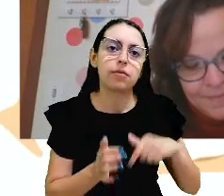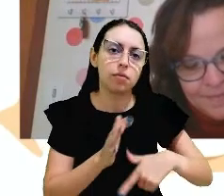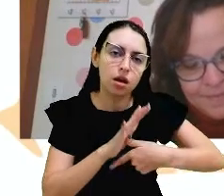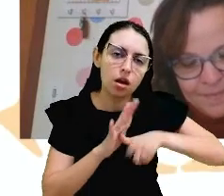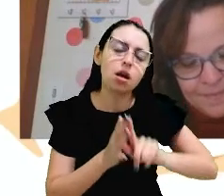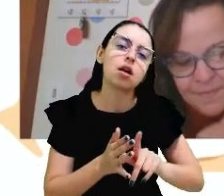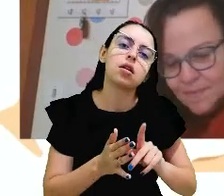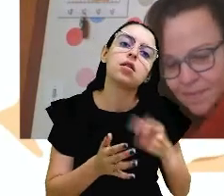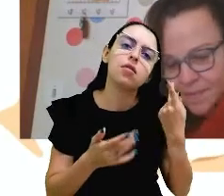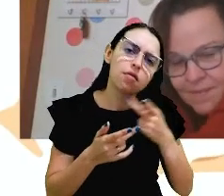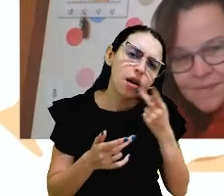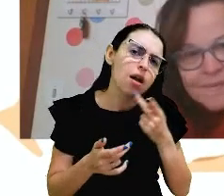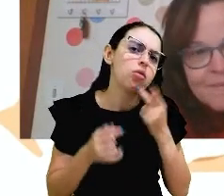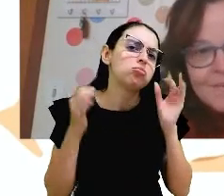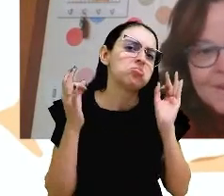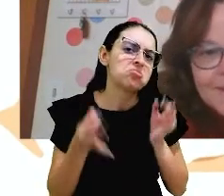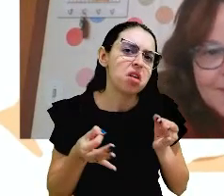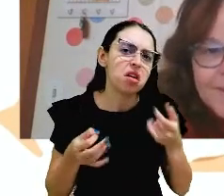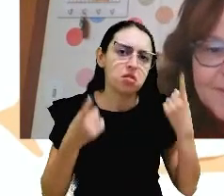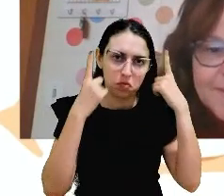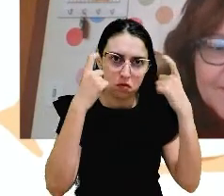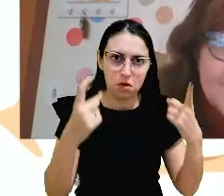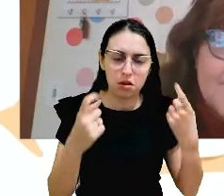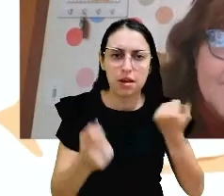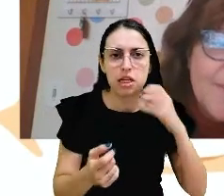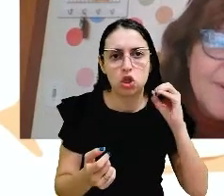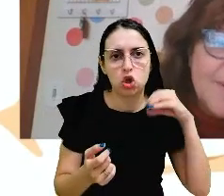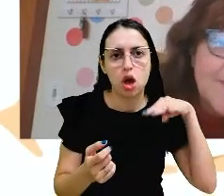sobre violência obstétrica, né?